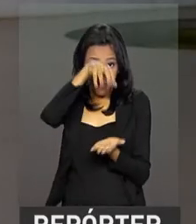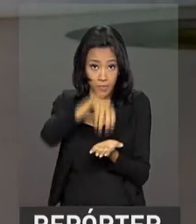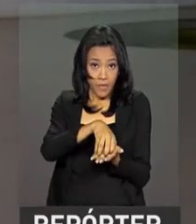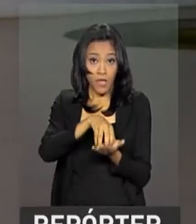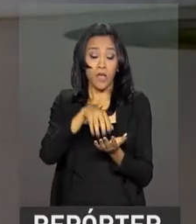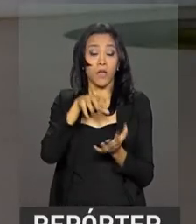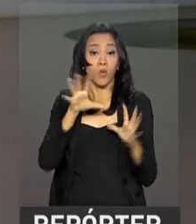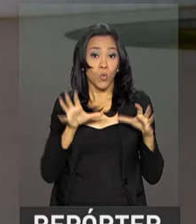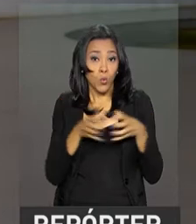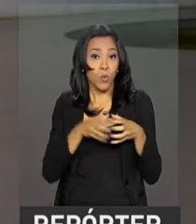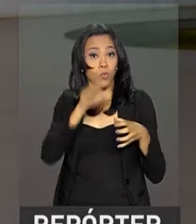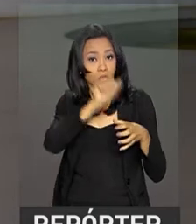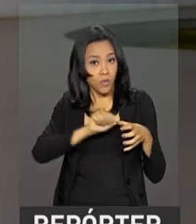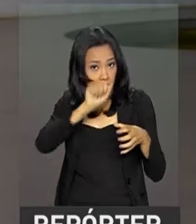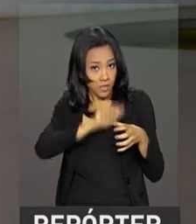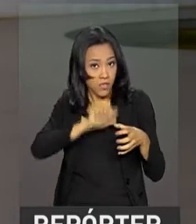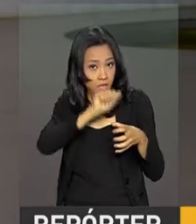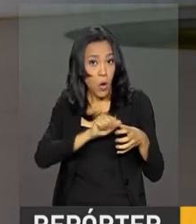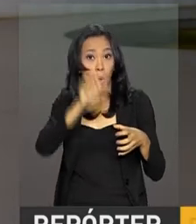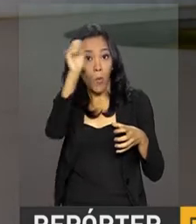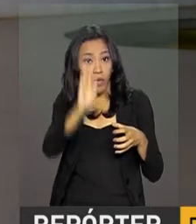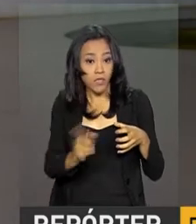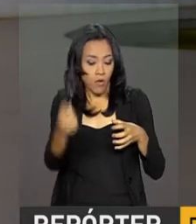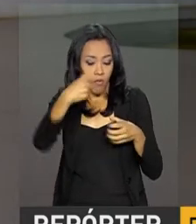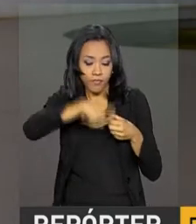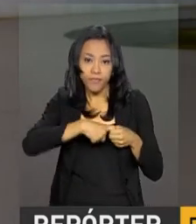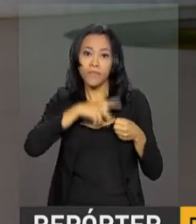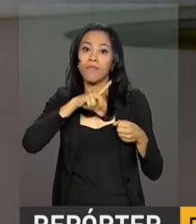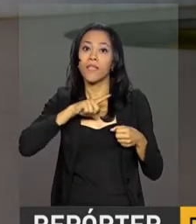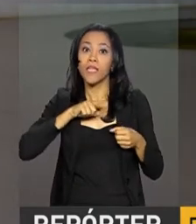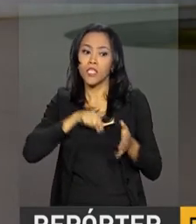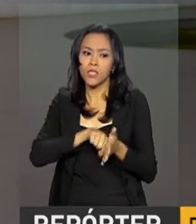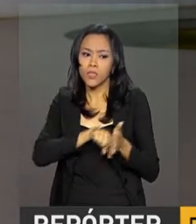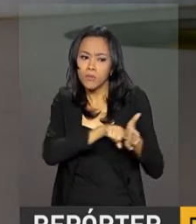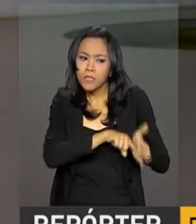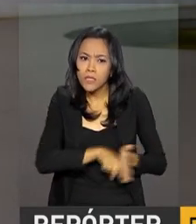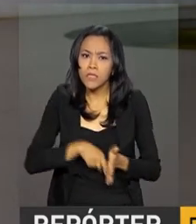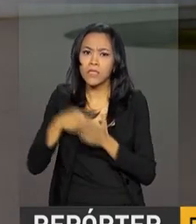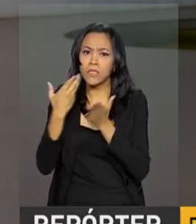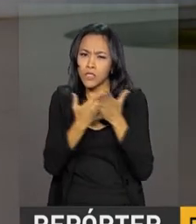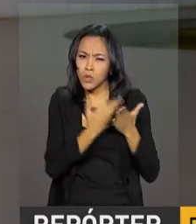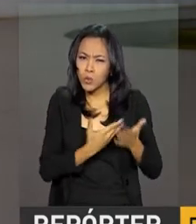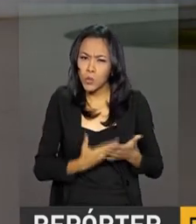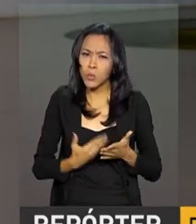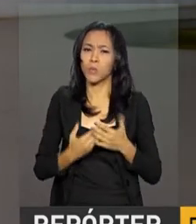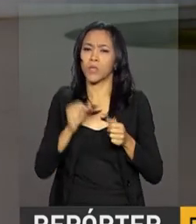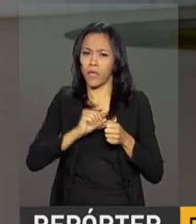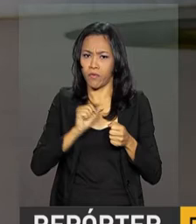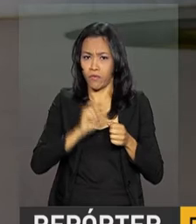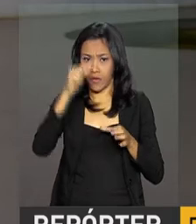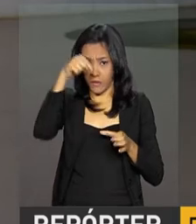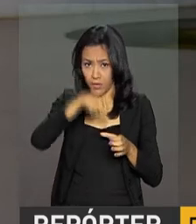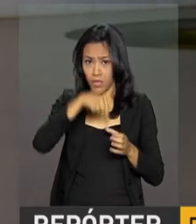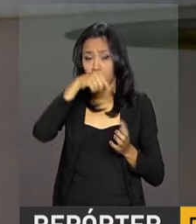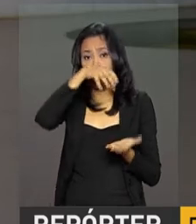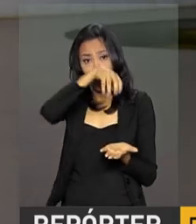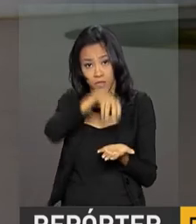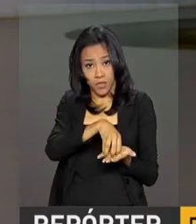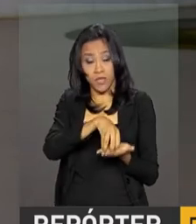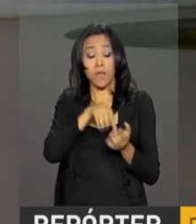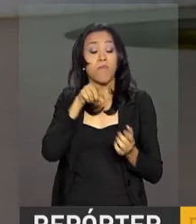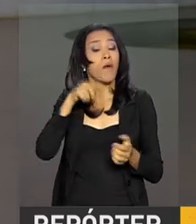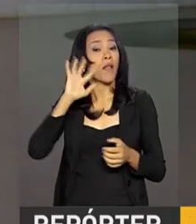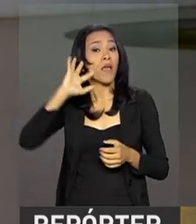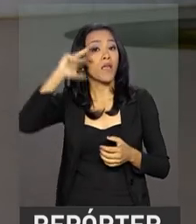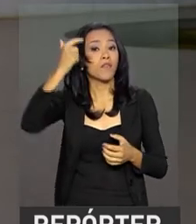de energia o brasil terá maior acesso aos estudos de ponta realizados pelo órgão que serão ferramentas para tomar decisões